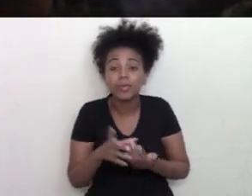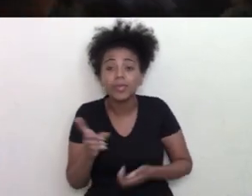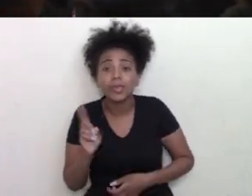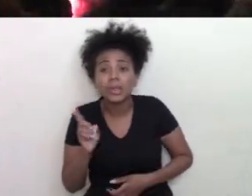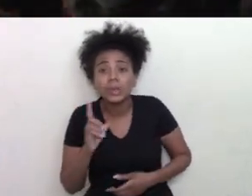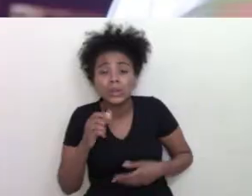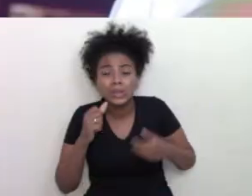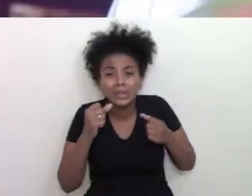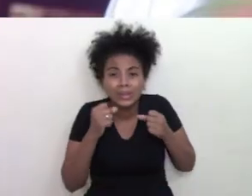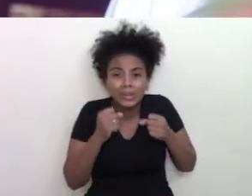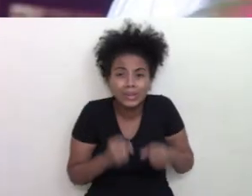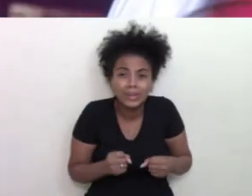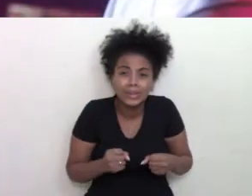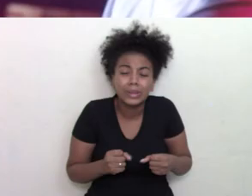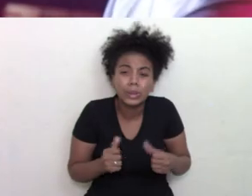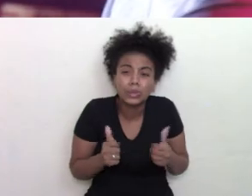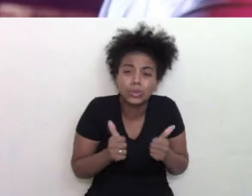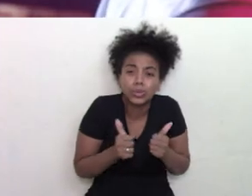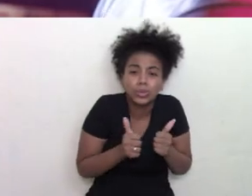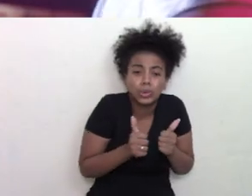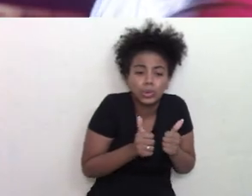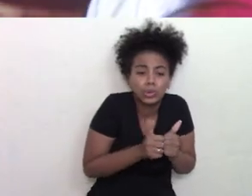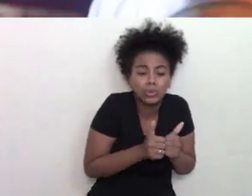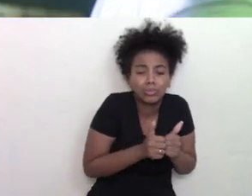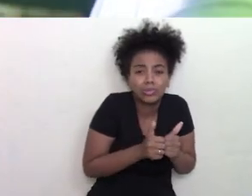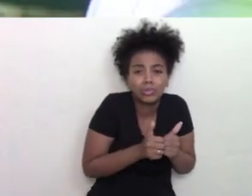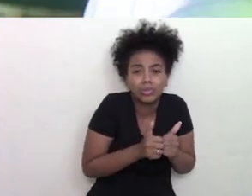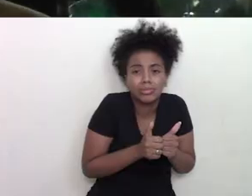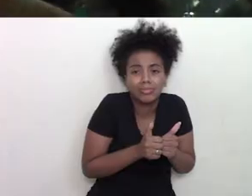posso ficar mais um minuto com você.